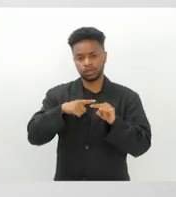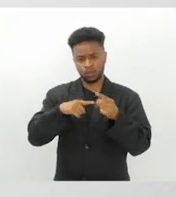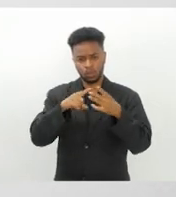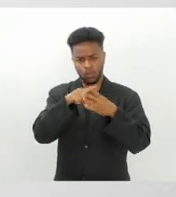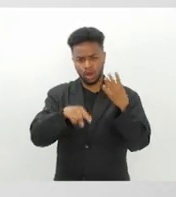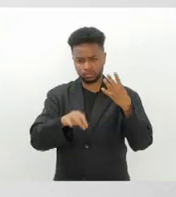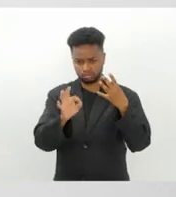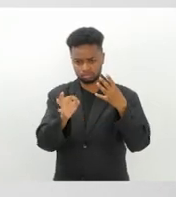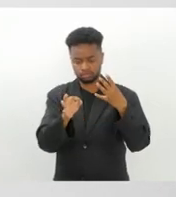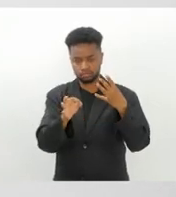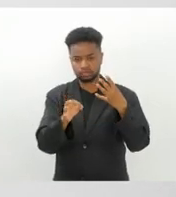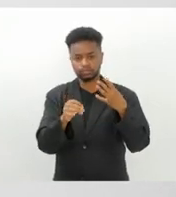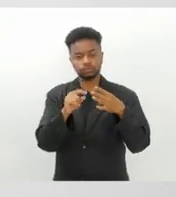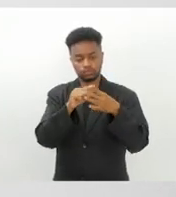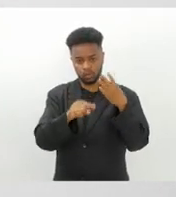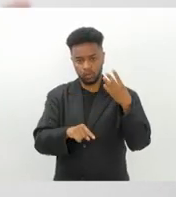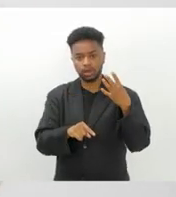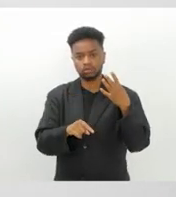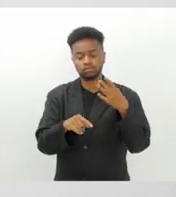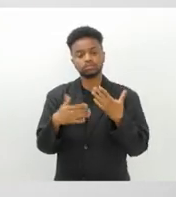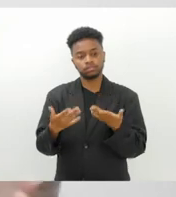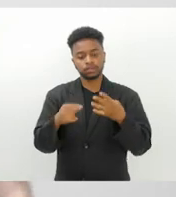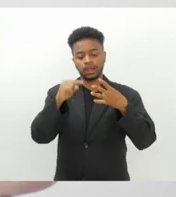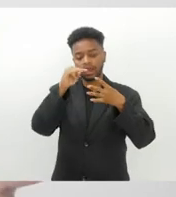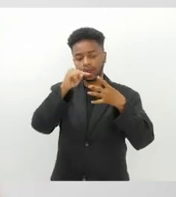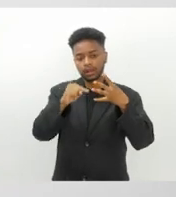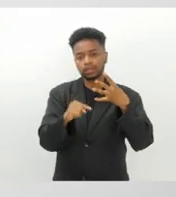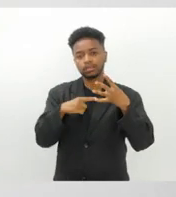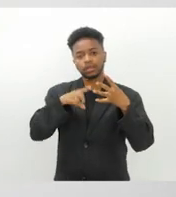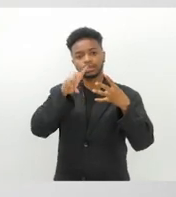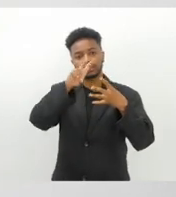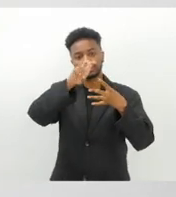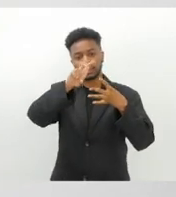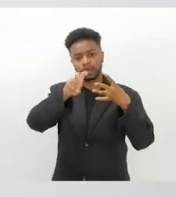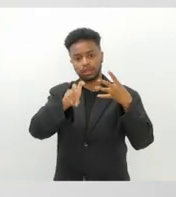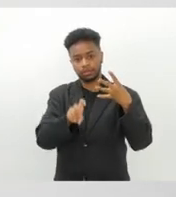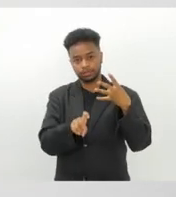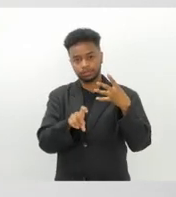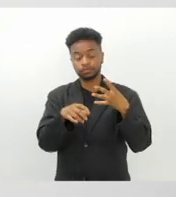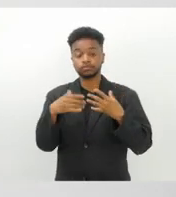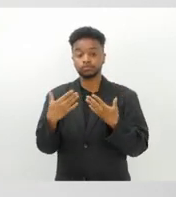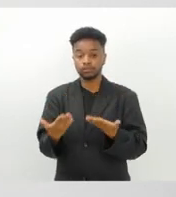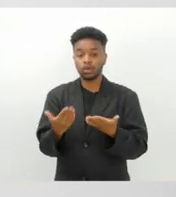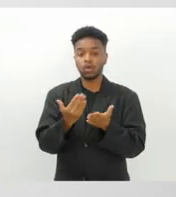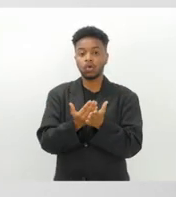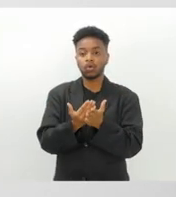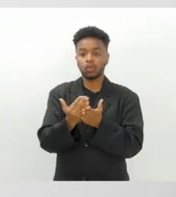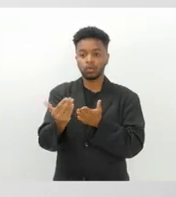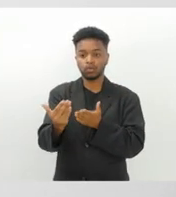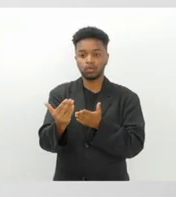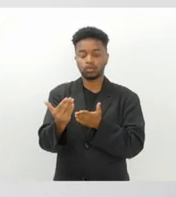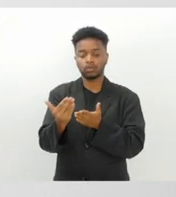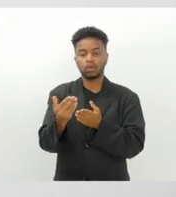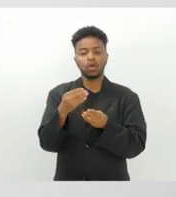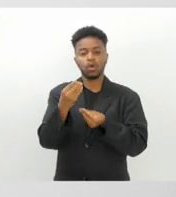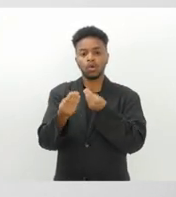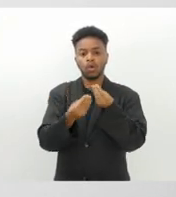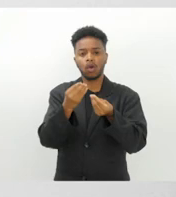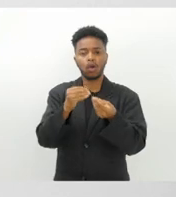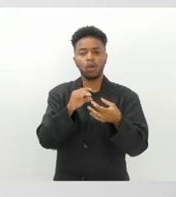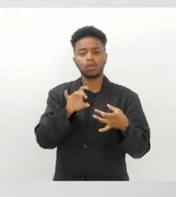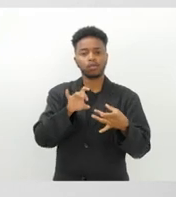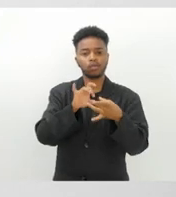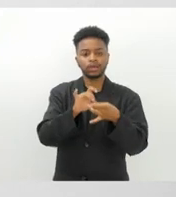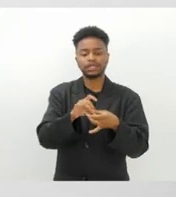quatro, né? E aí cada cartilha tem um tema. E a gente começou com Kosseuê, Kosseorixá, porque